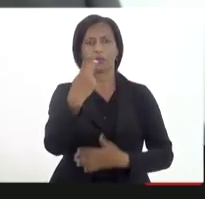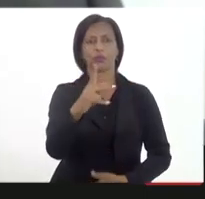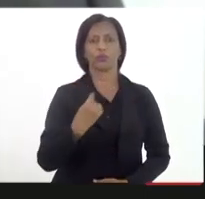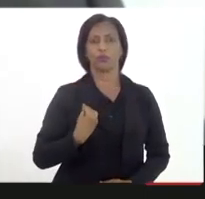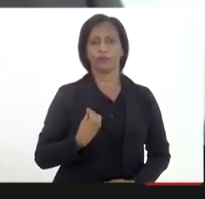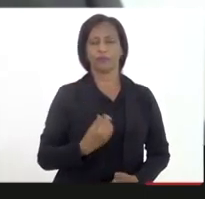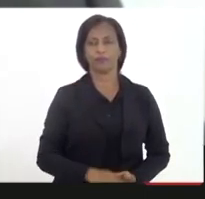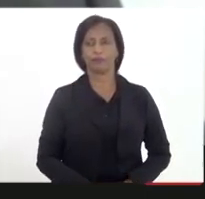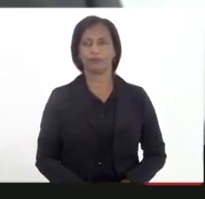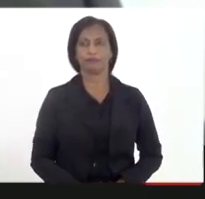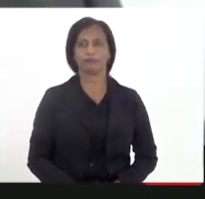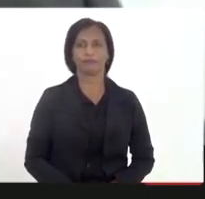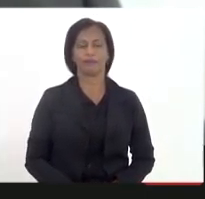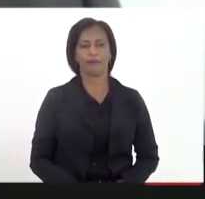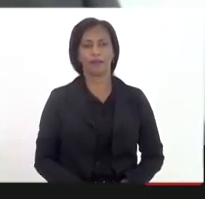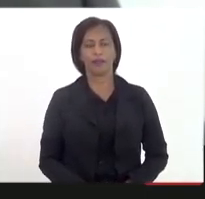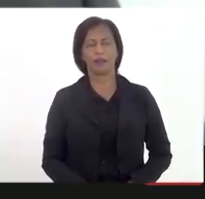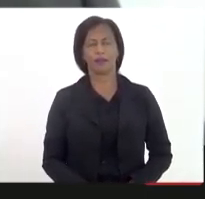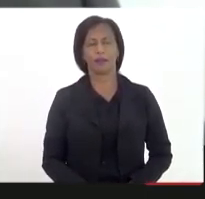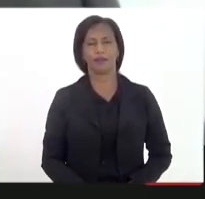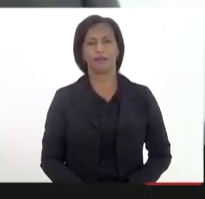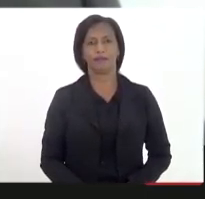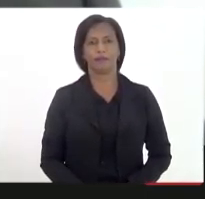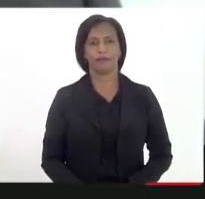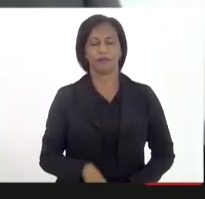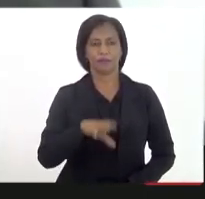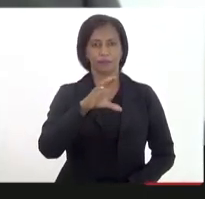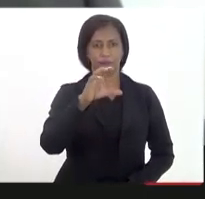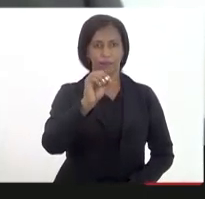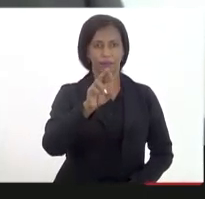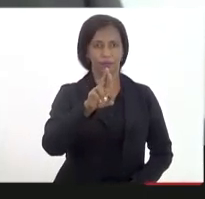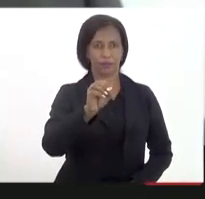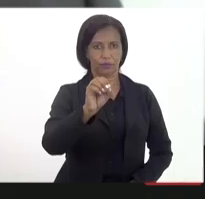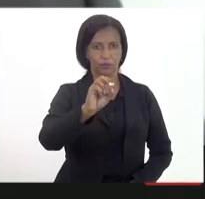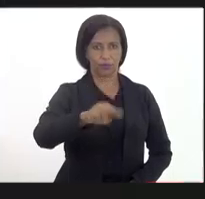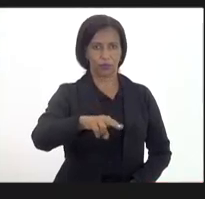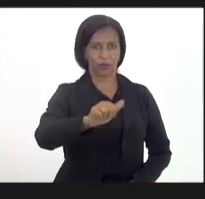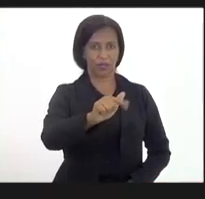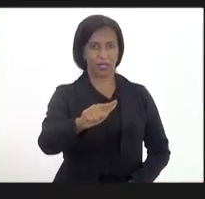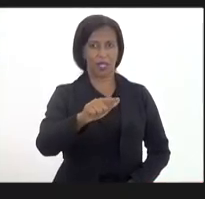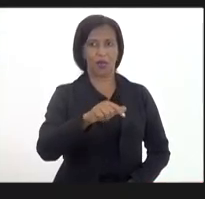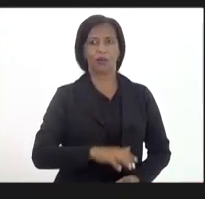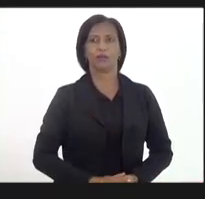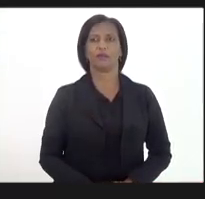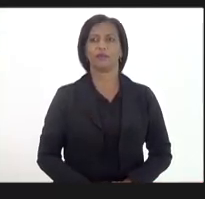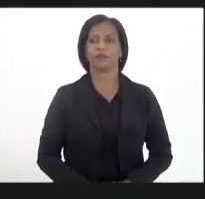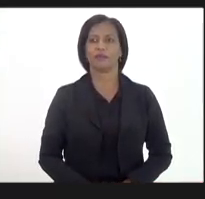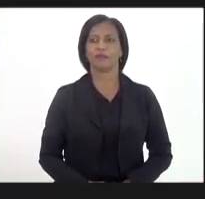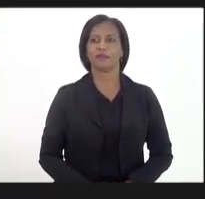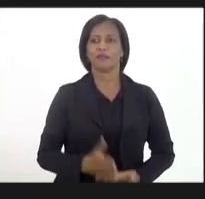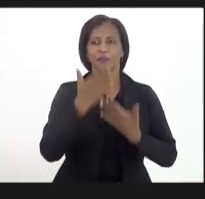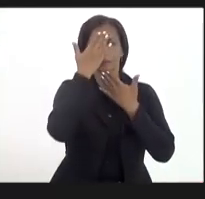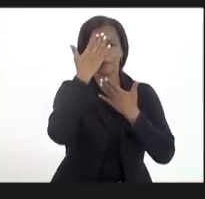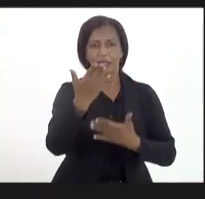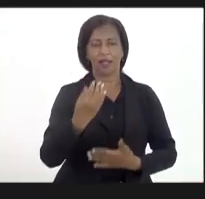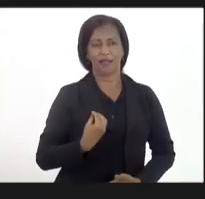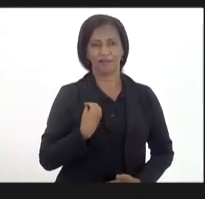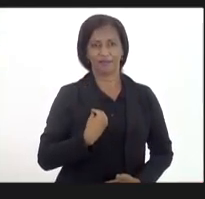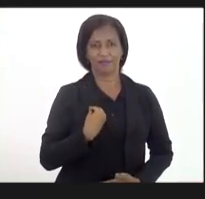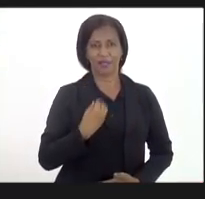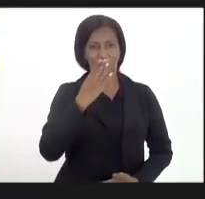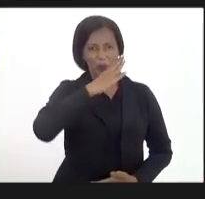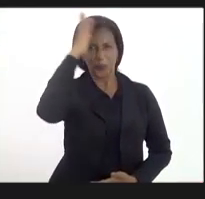a presença passar para Vista a presença do coronel Montenegro ligado Coronel pela presença do Corpo de Bombeiros